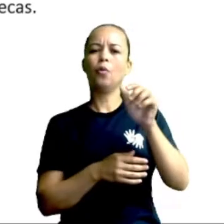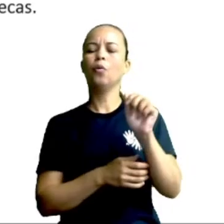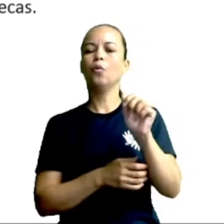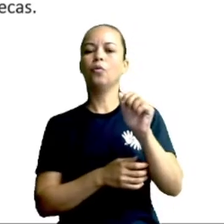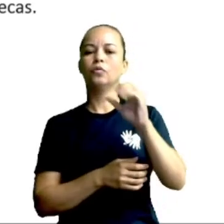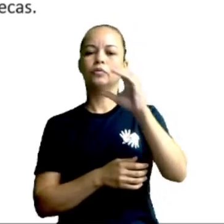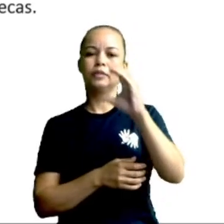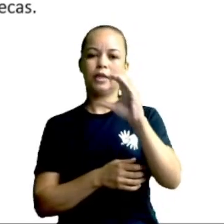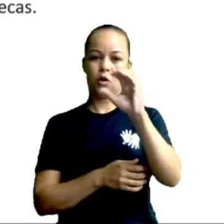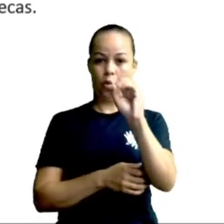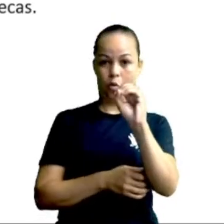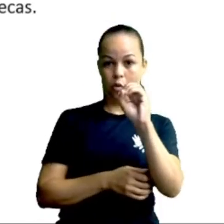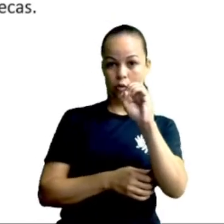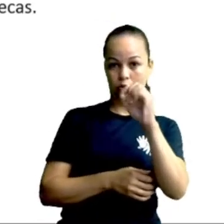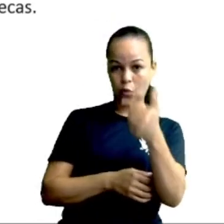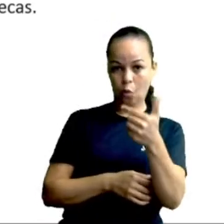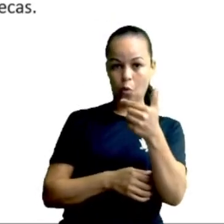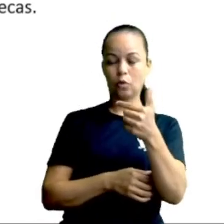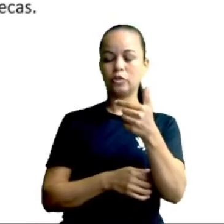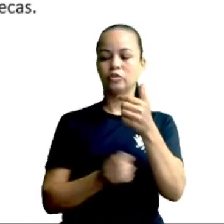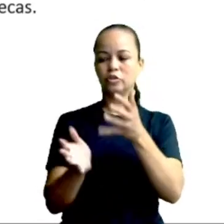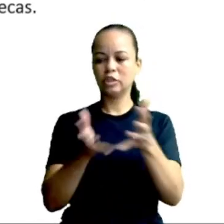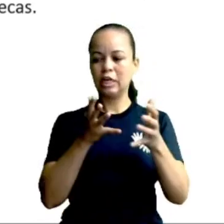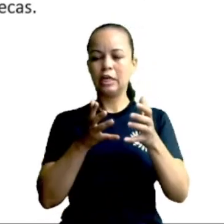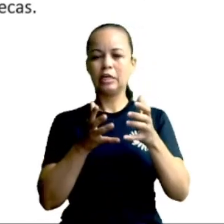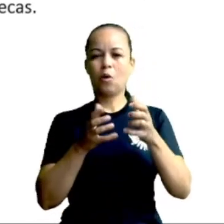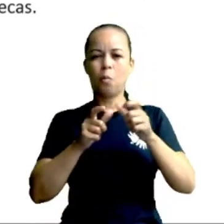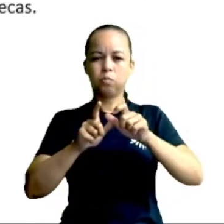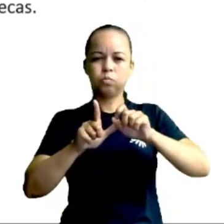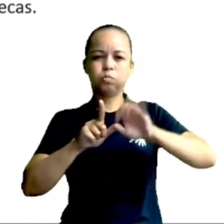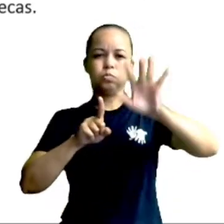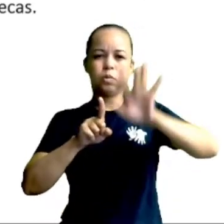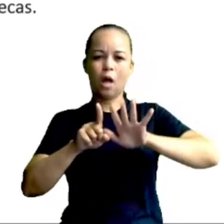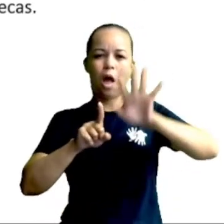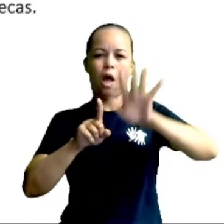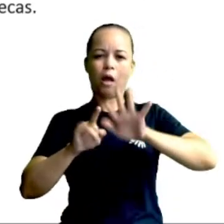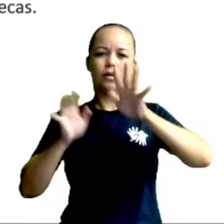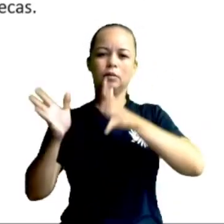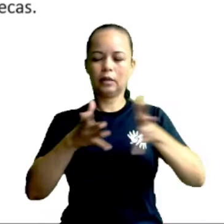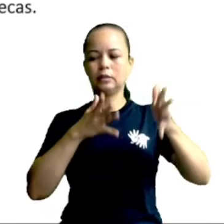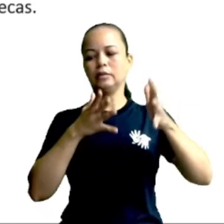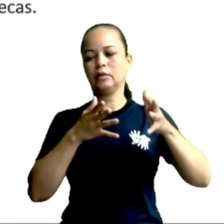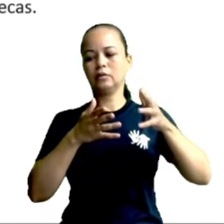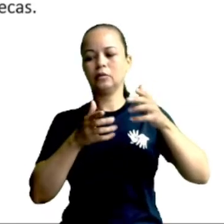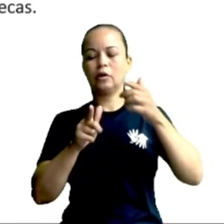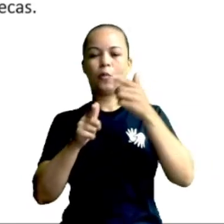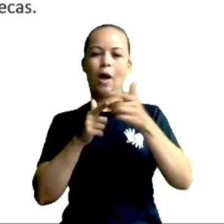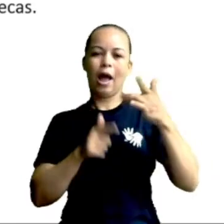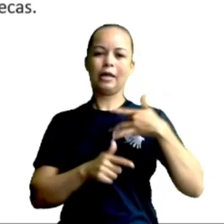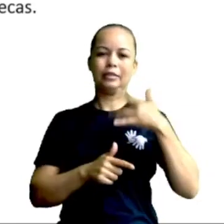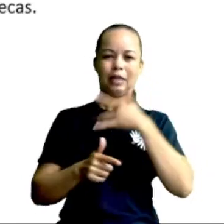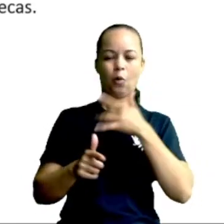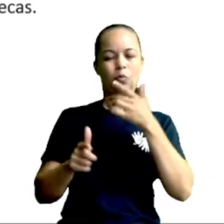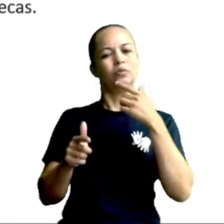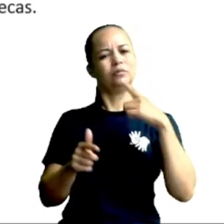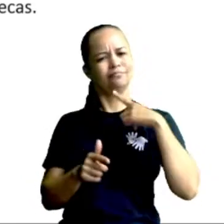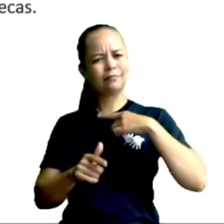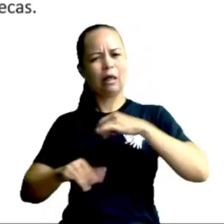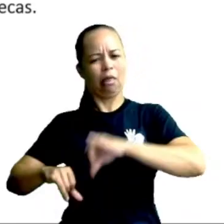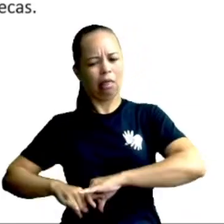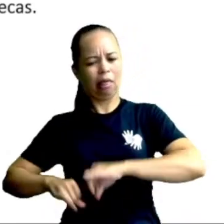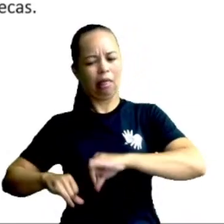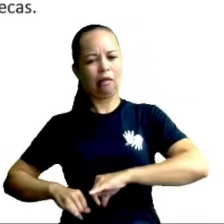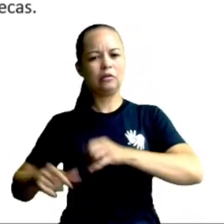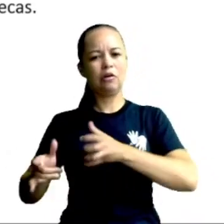de combustões industriais. E aí, né, em relação à saúde, né, muitos indivíduos estão sofrendo com doenças,